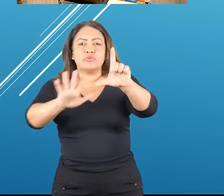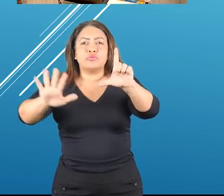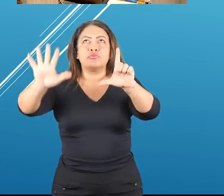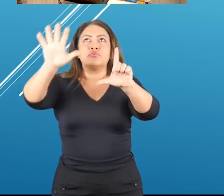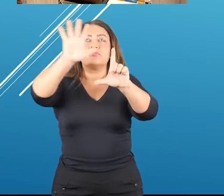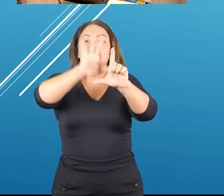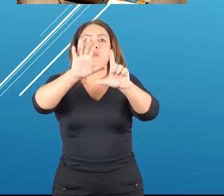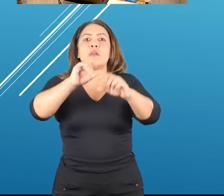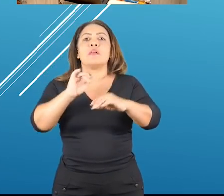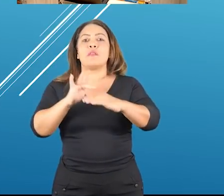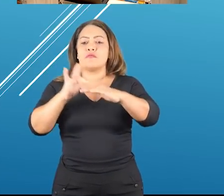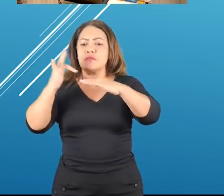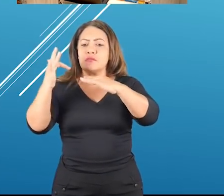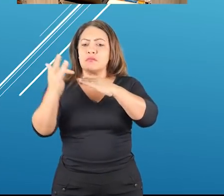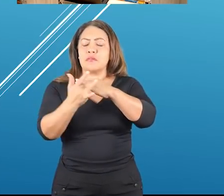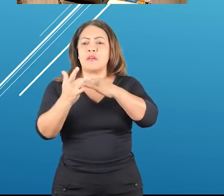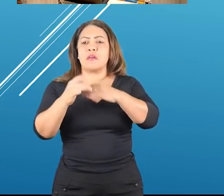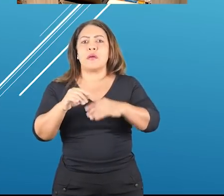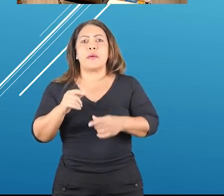os professores